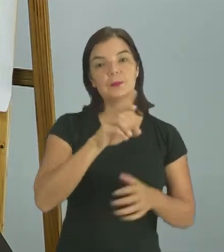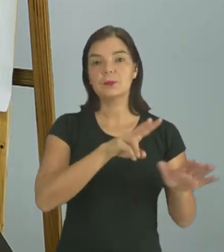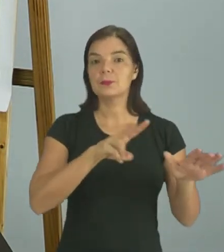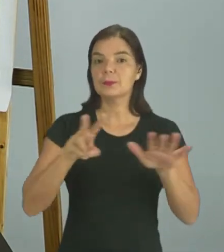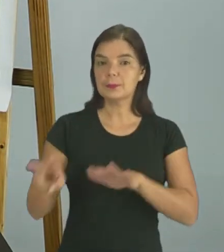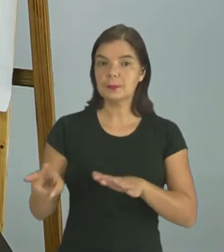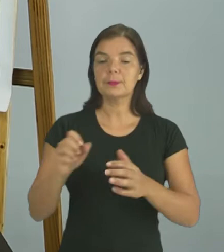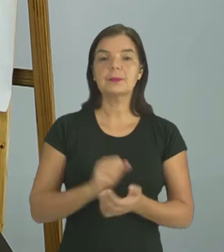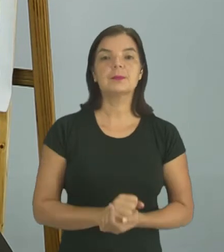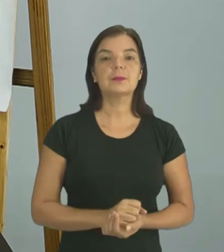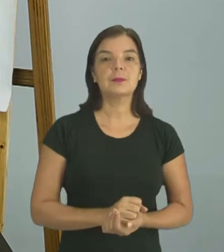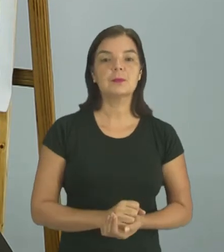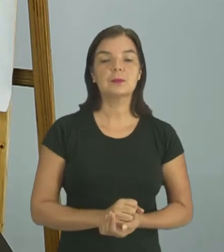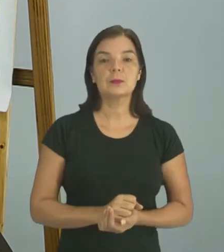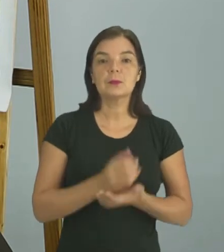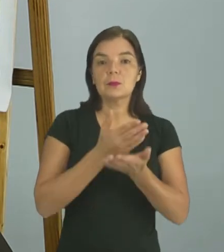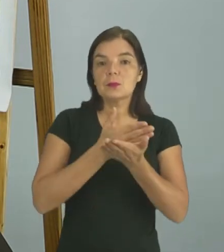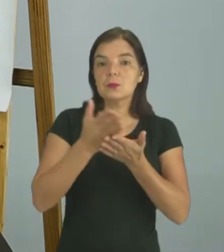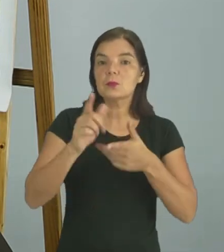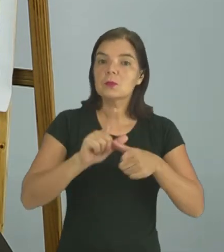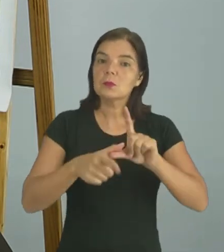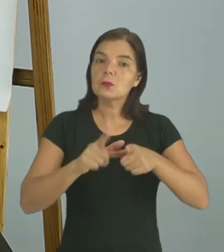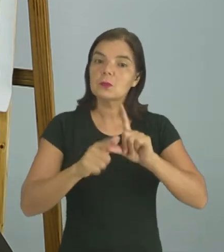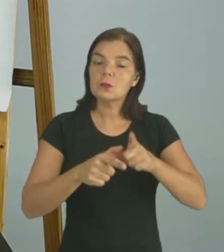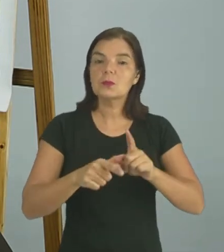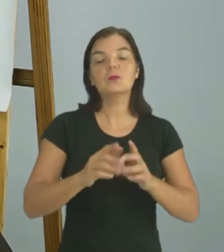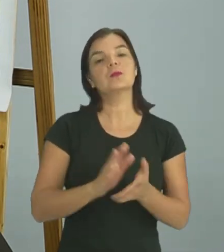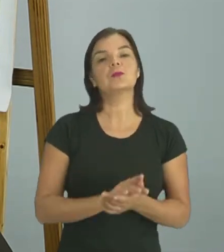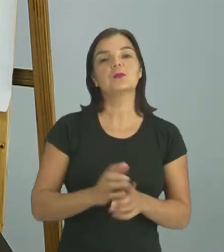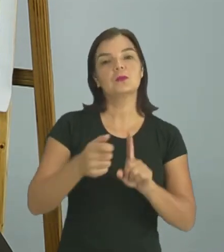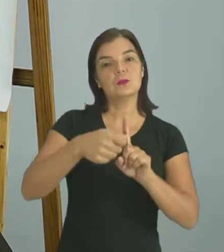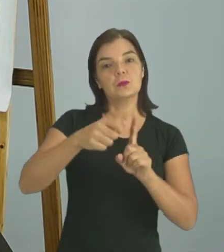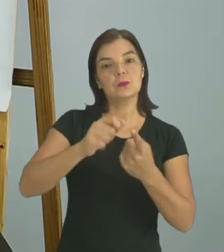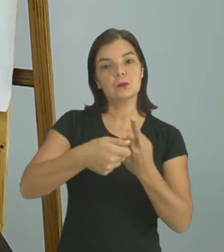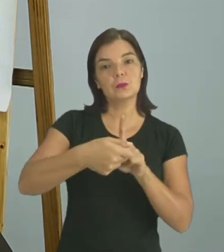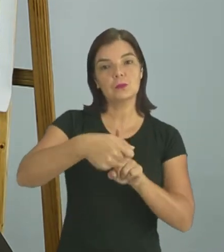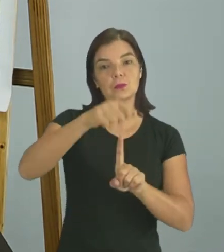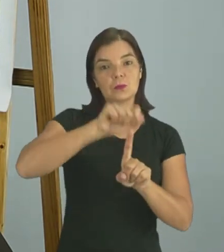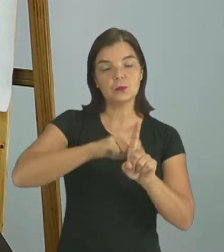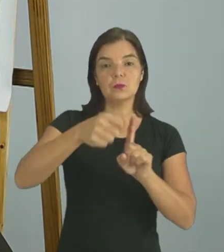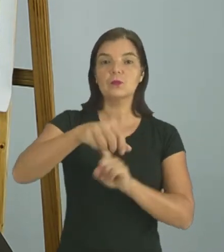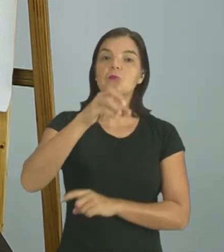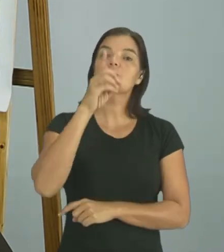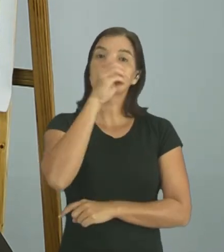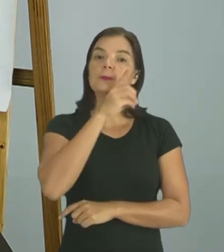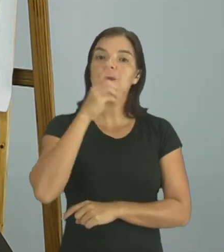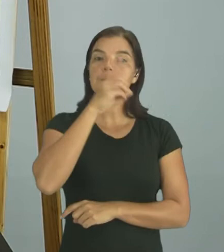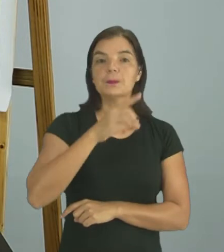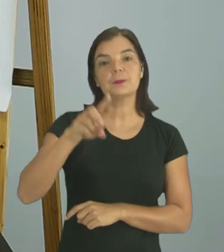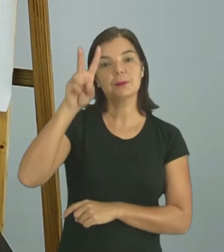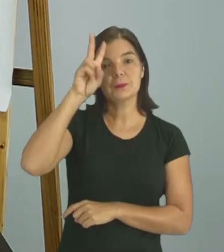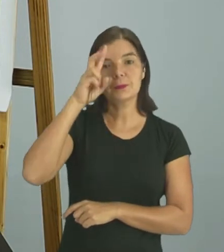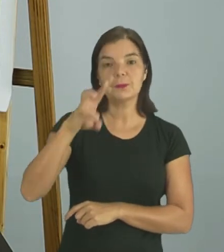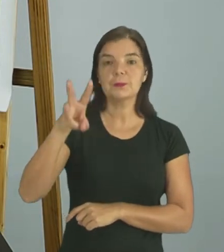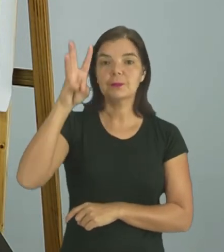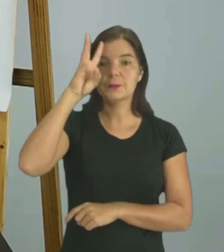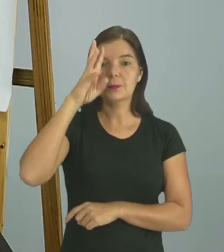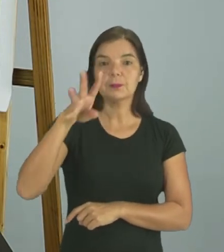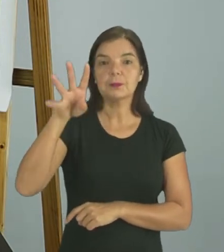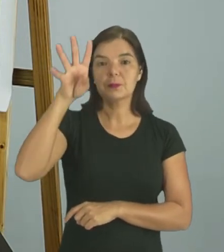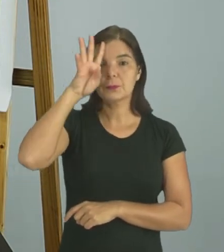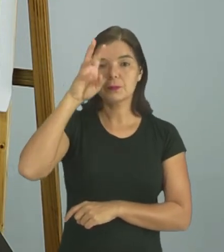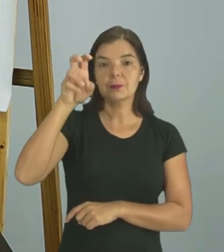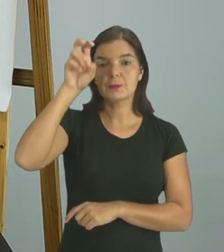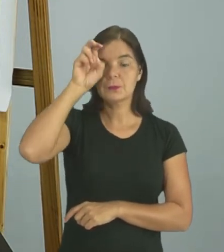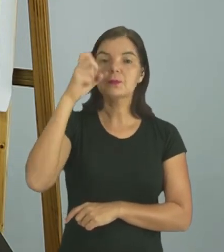semana, com as letras iniciais aqui no calendário. Domingo, segunda, terça, quarta,